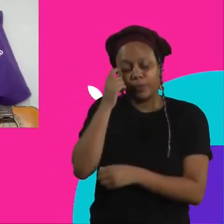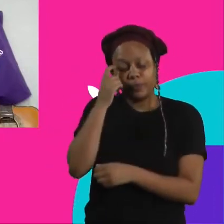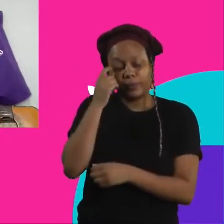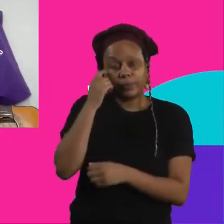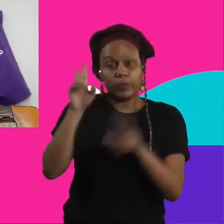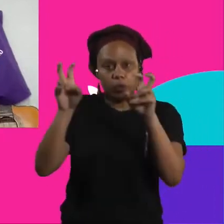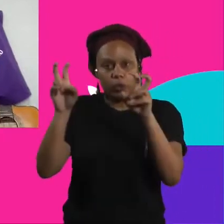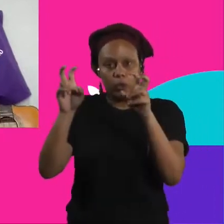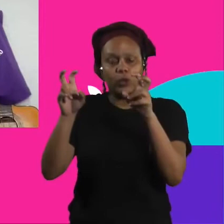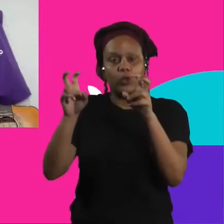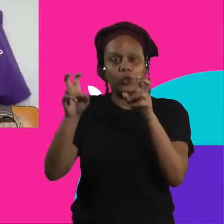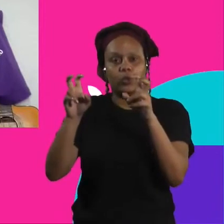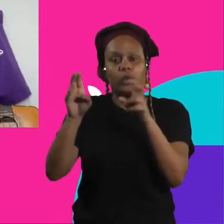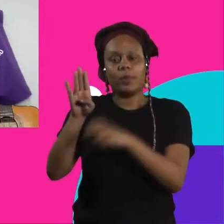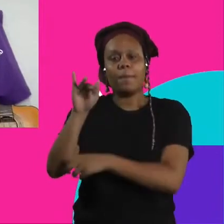Bitcoin,